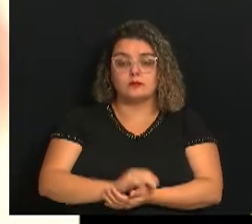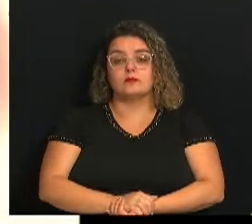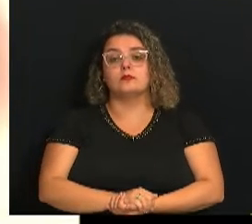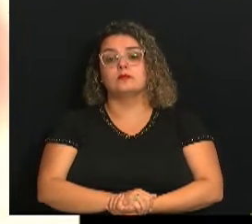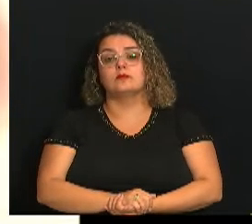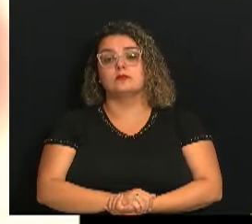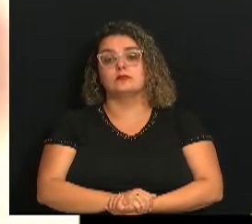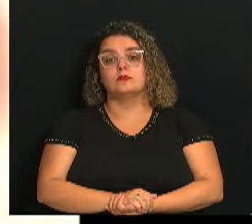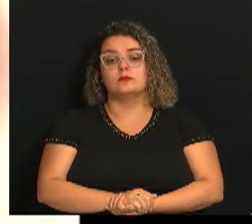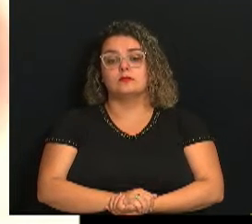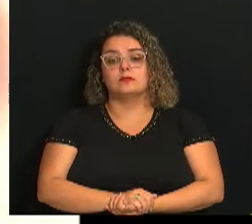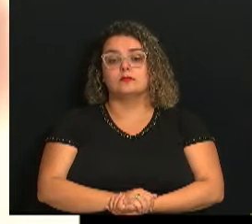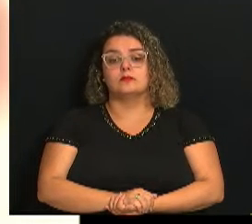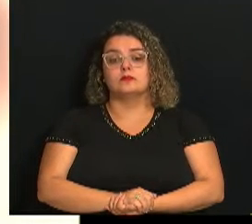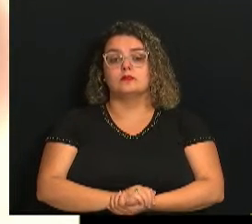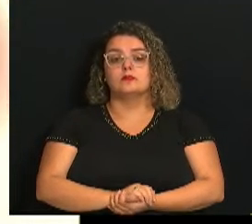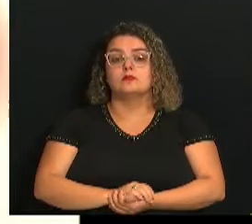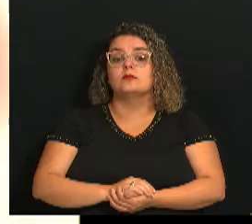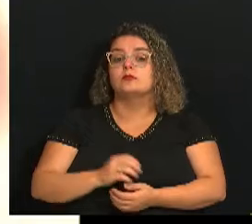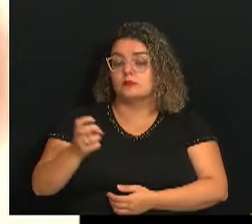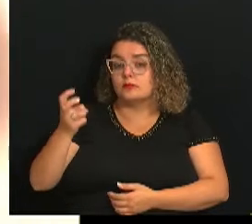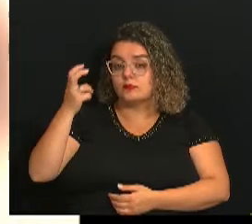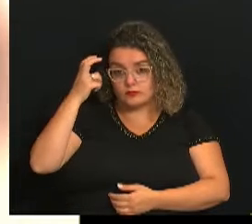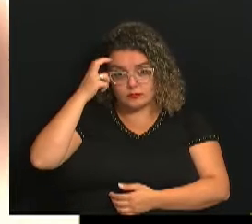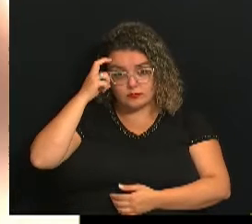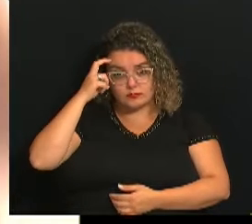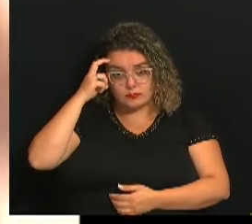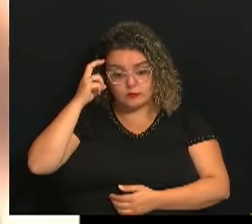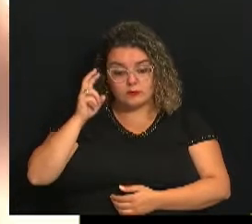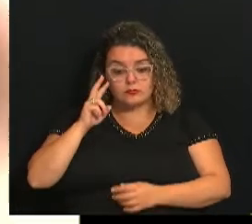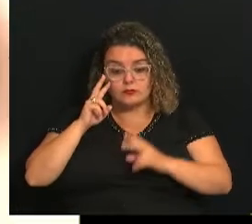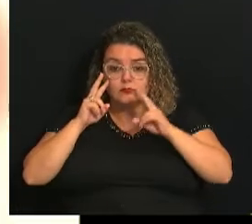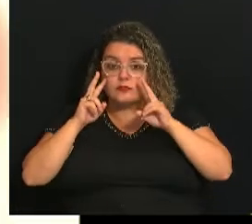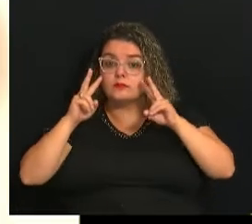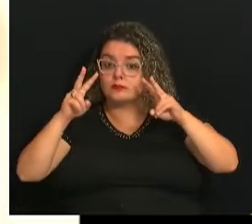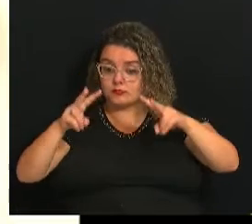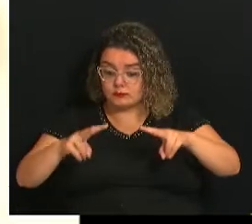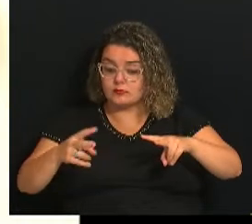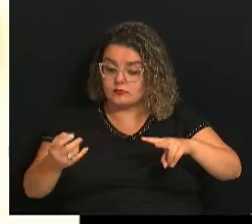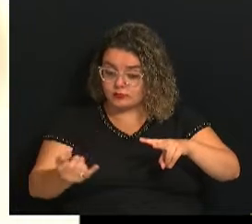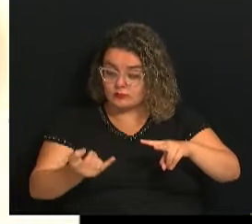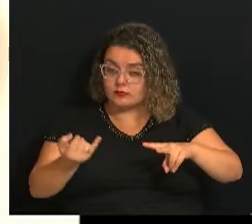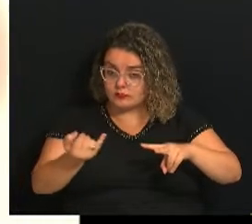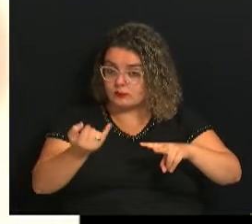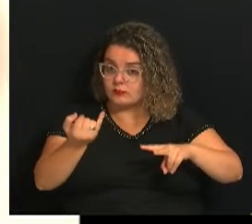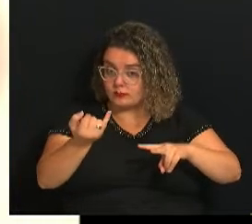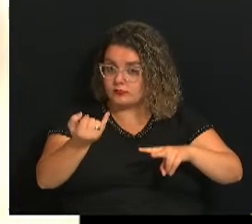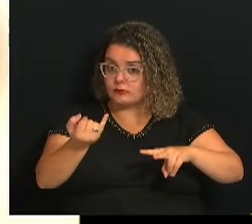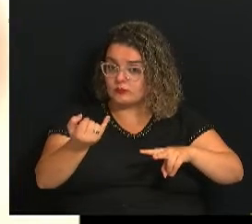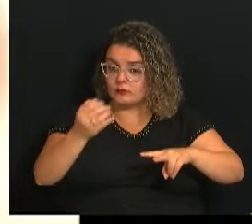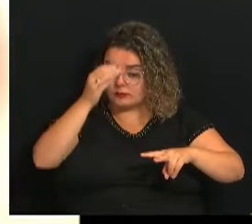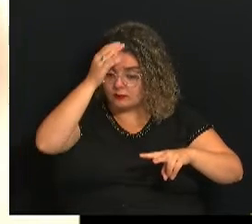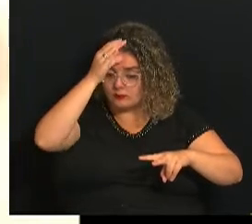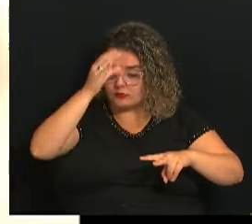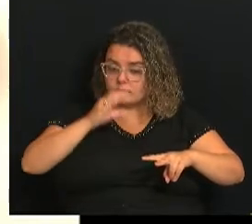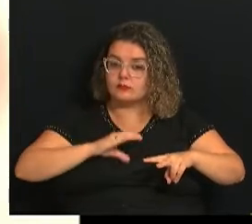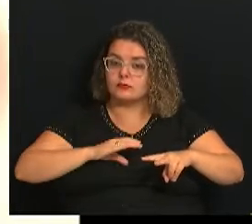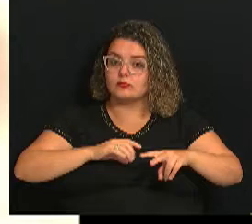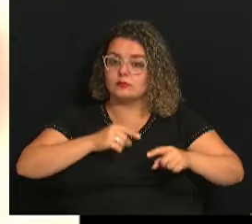dúvida nenhuma, vista como um território importante da cidadania e da disputa